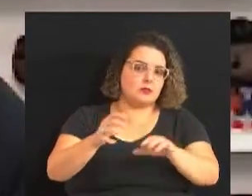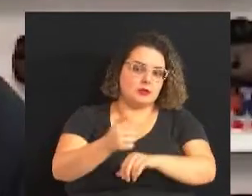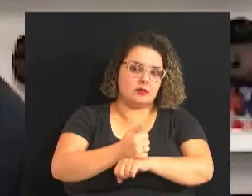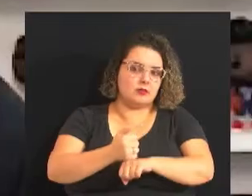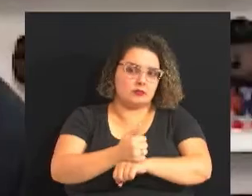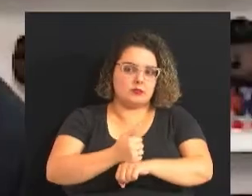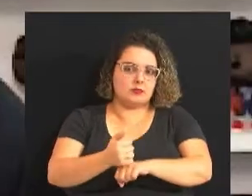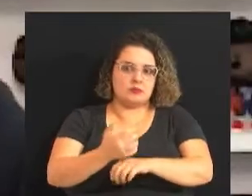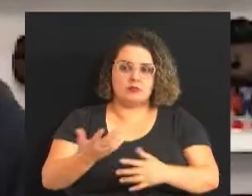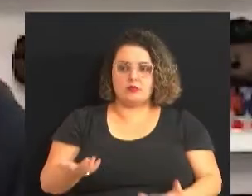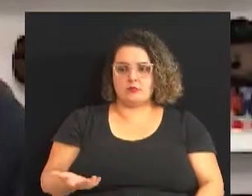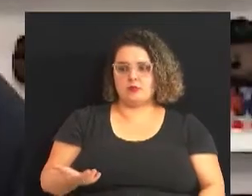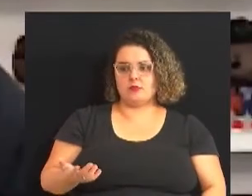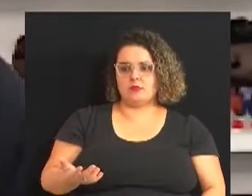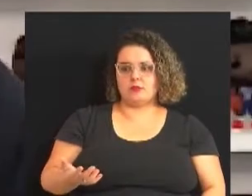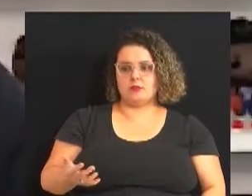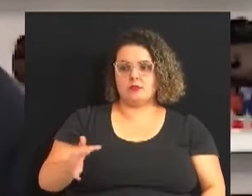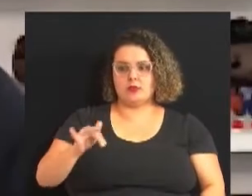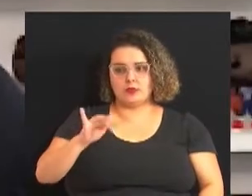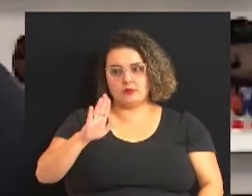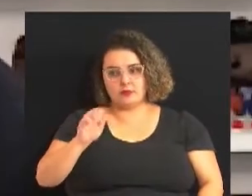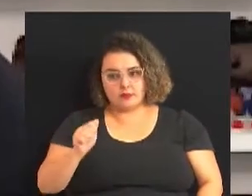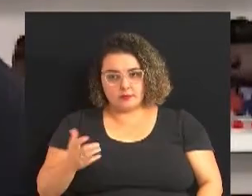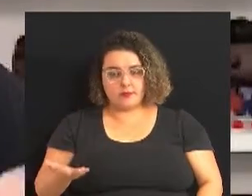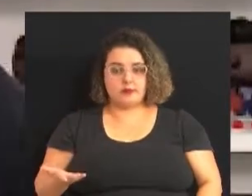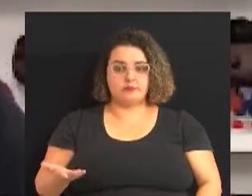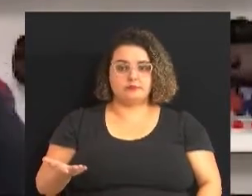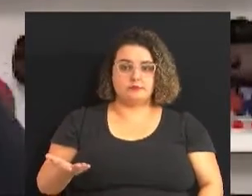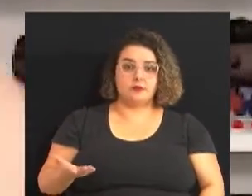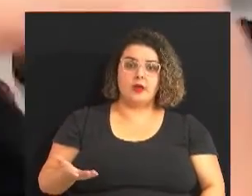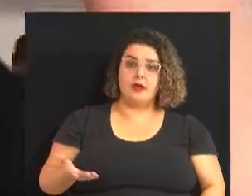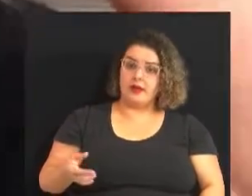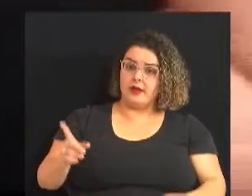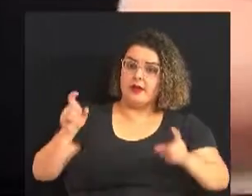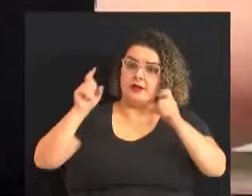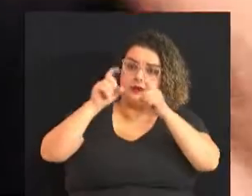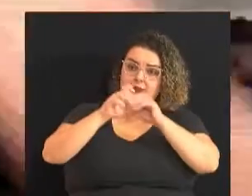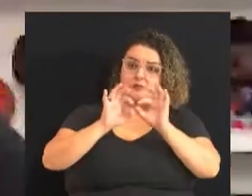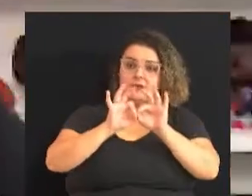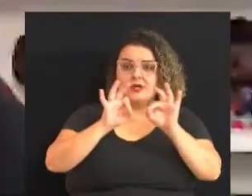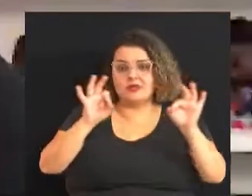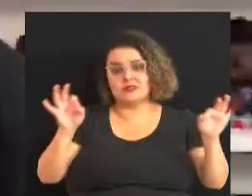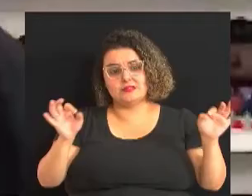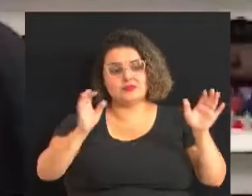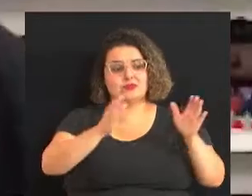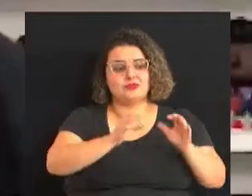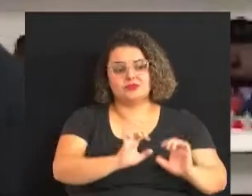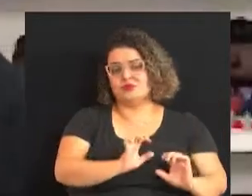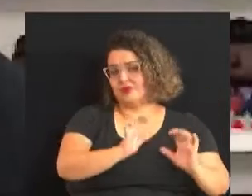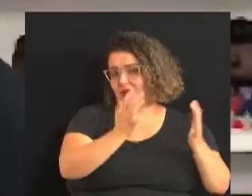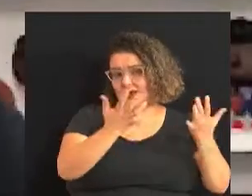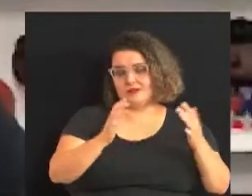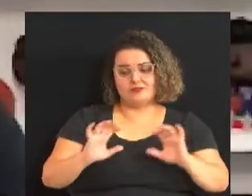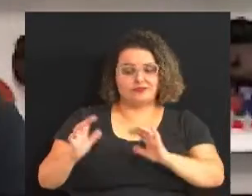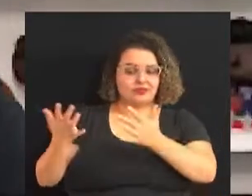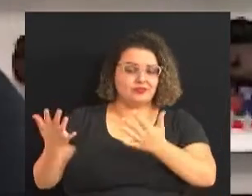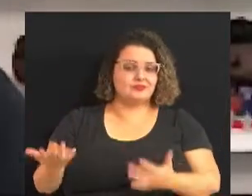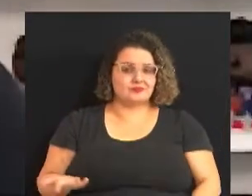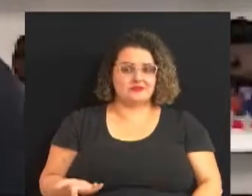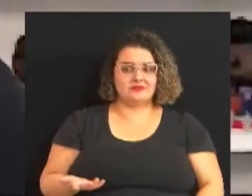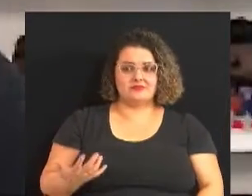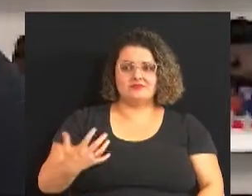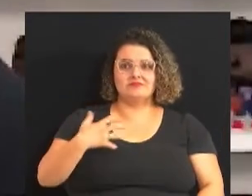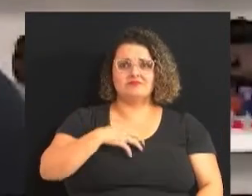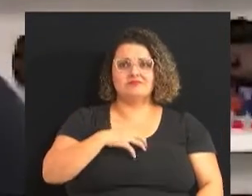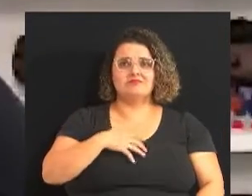jogos da FIBA. Então, assim, é uma dificuldade pelo distanciamento. Eu acho que te traz essa sensação